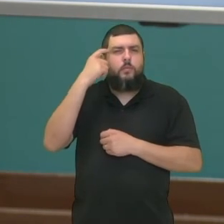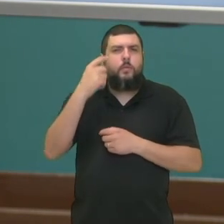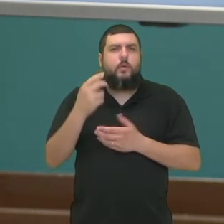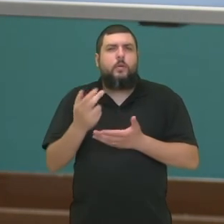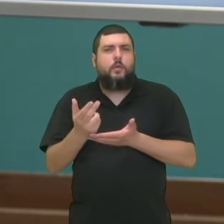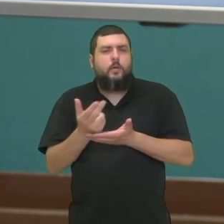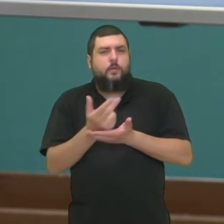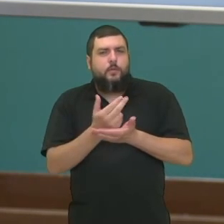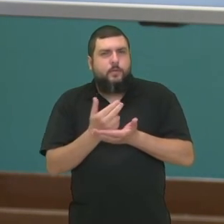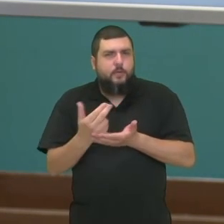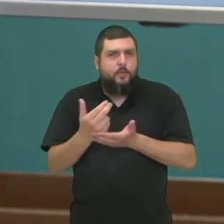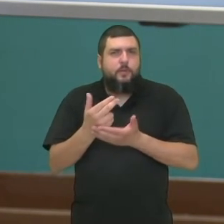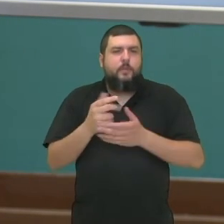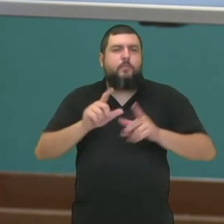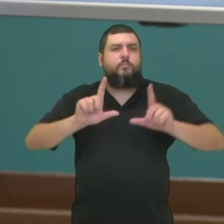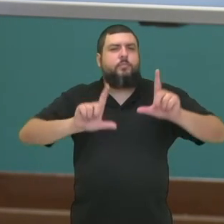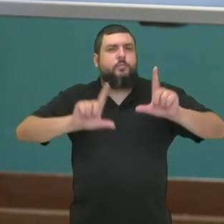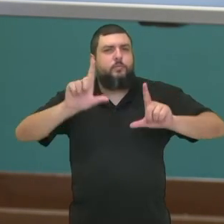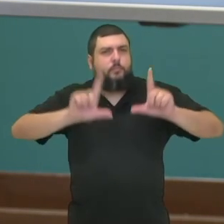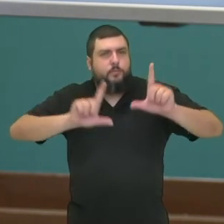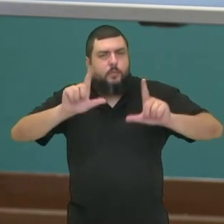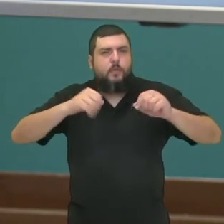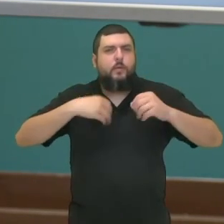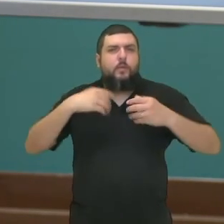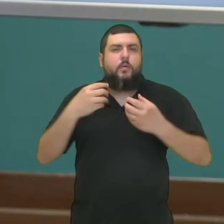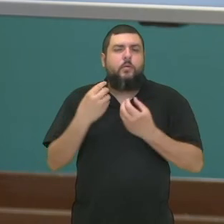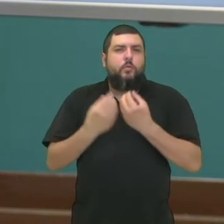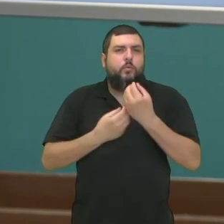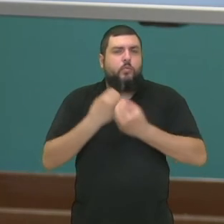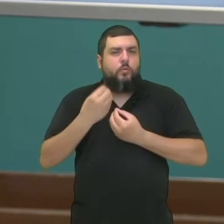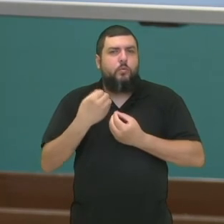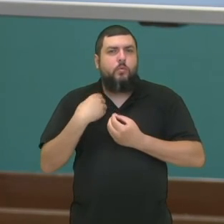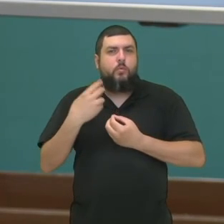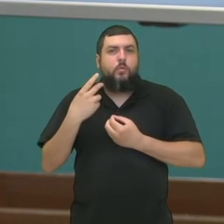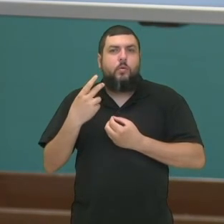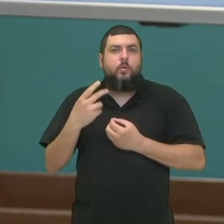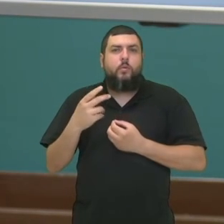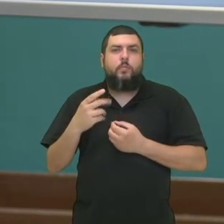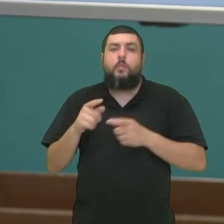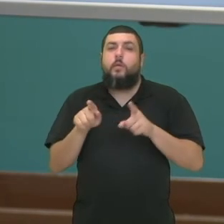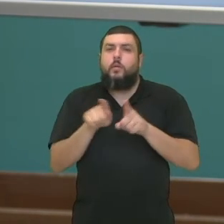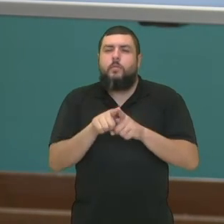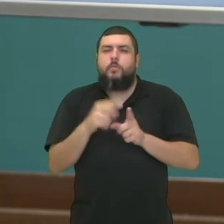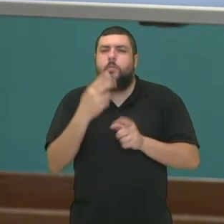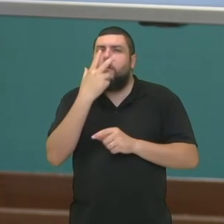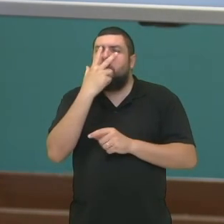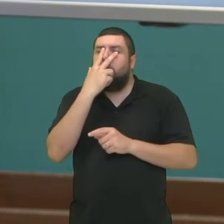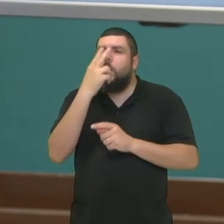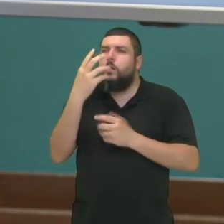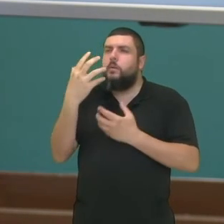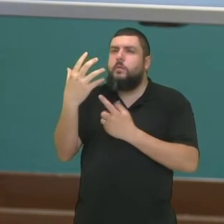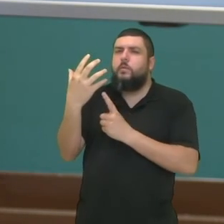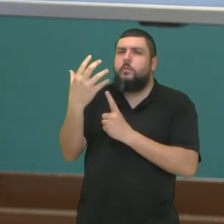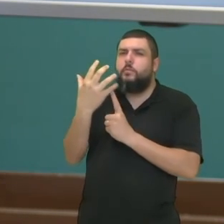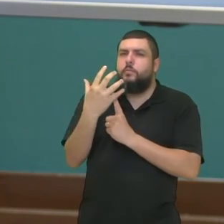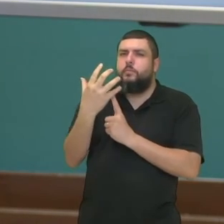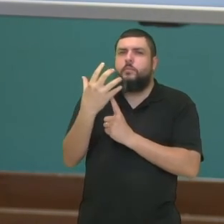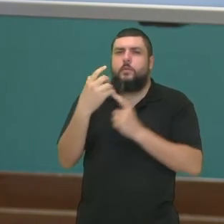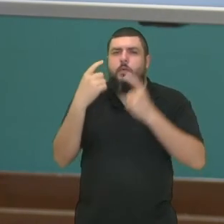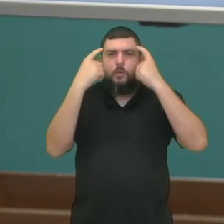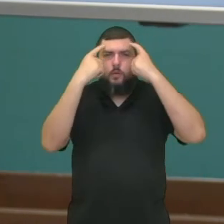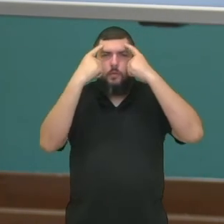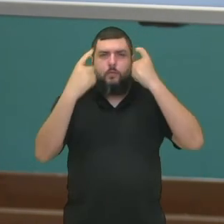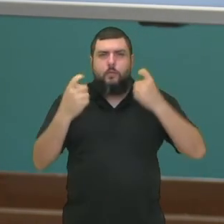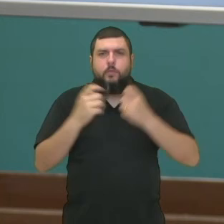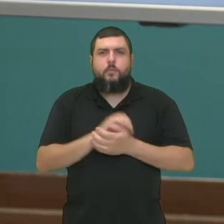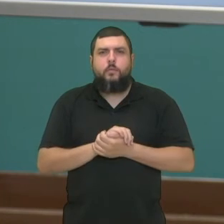pequeno, então nós assistimos desenhos de super-heróis que já normalizam a questão da violência desde que nós somos crianças,